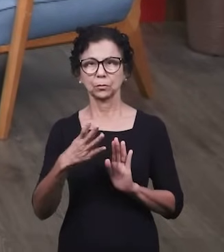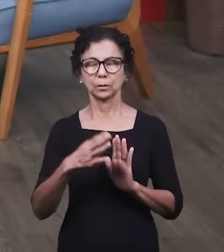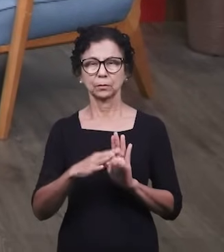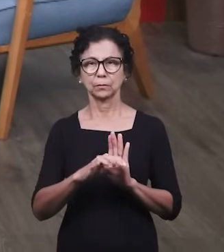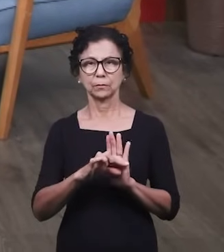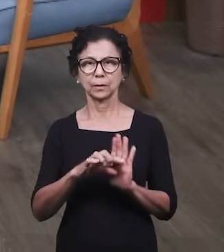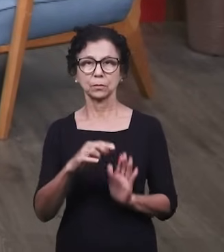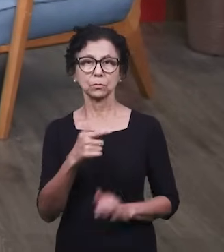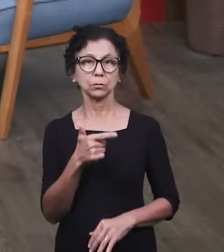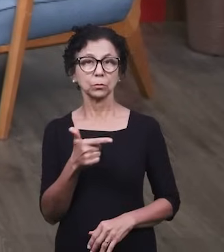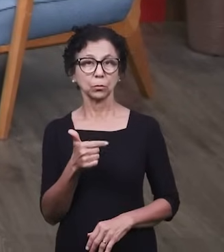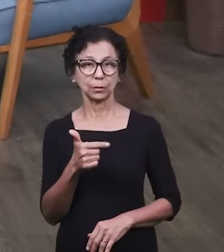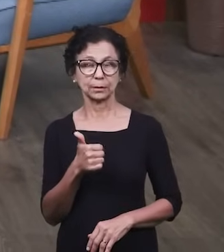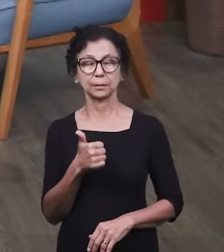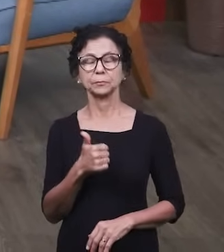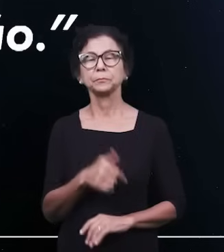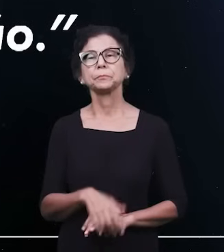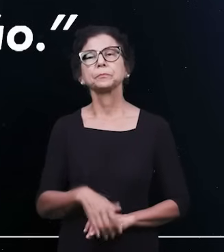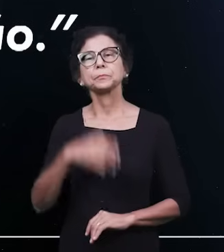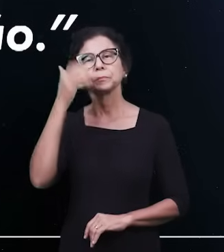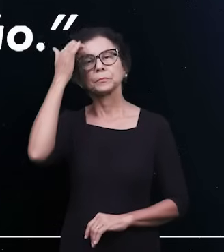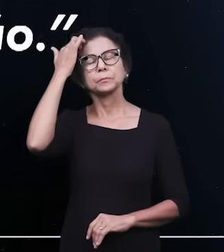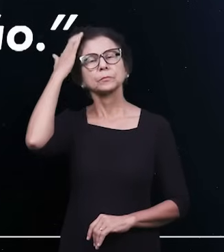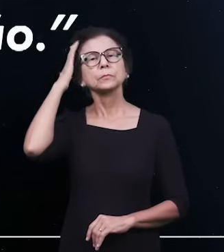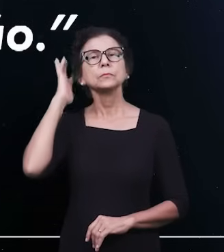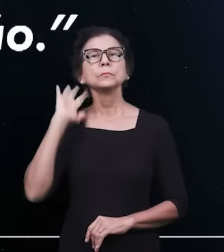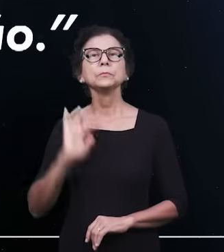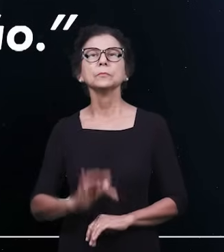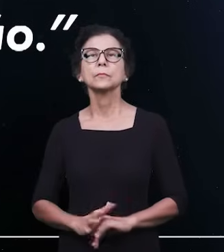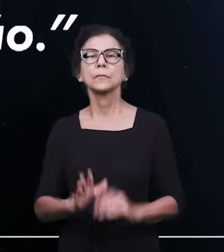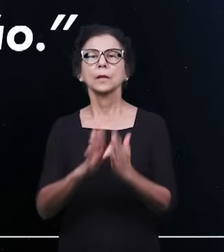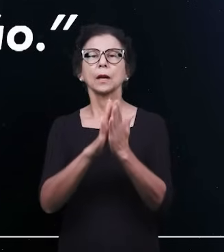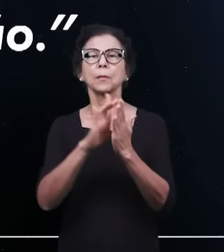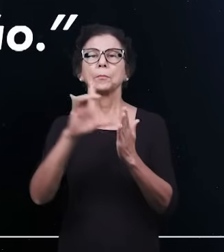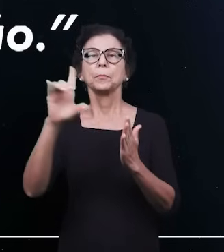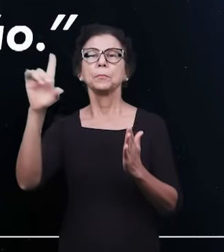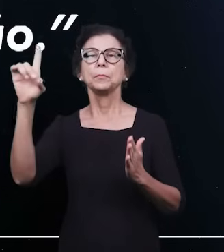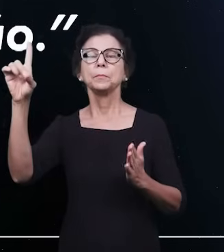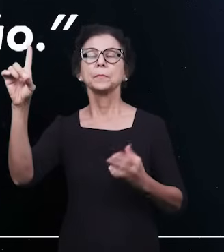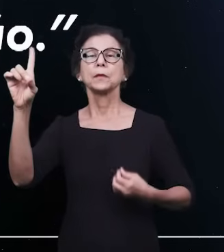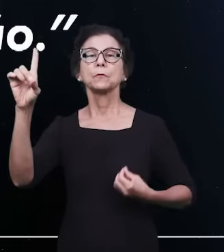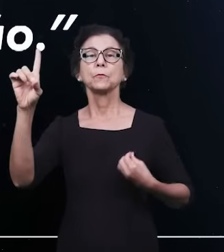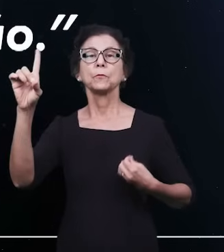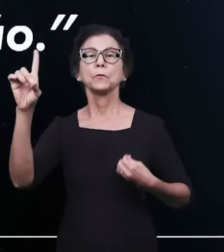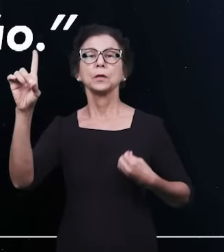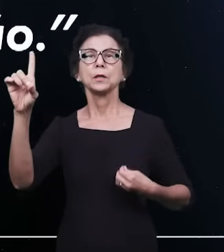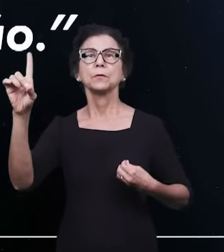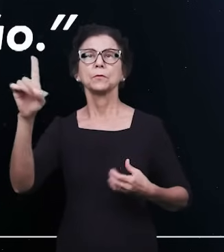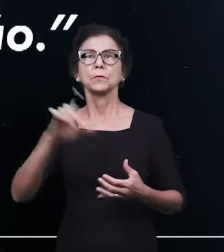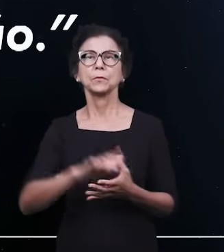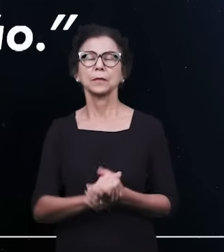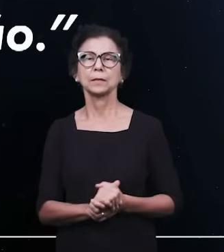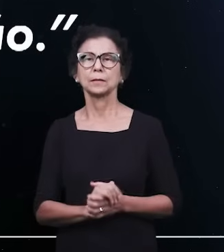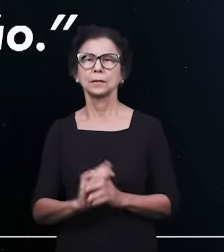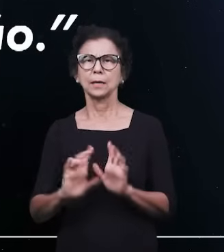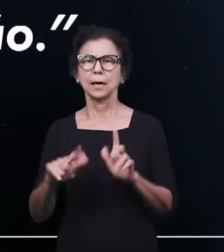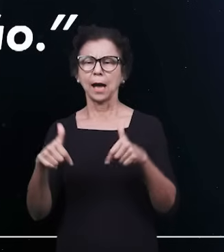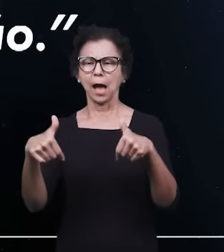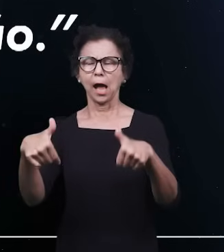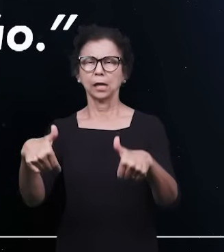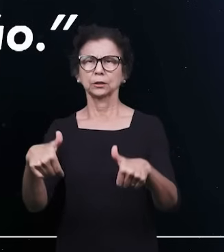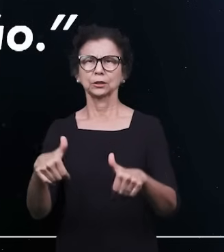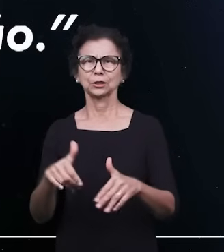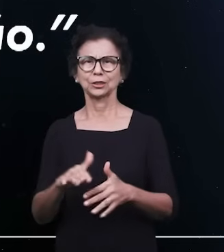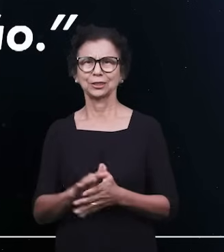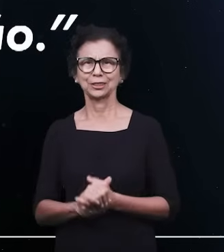capítulo 4, verso 12, e diz assim: porque a palavra de Deus é viva e eficaz, e mais penetrante